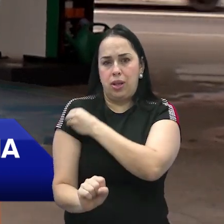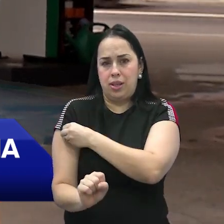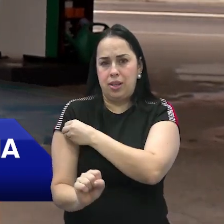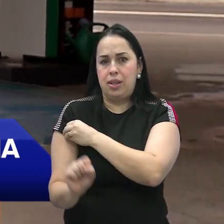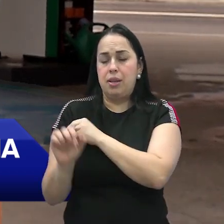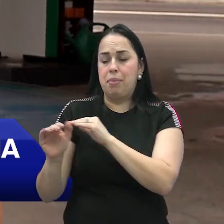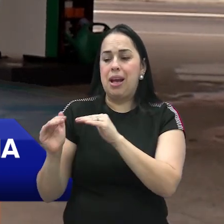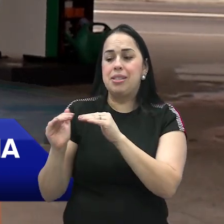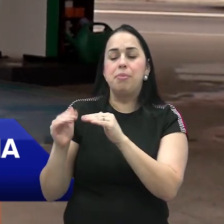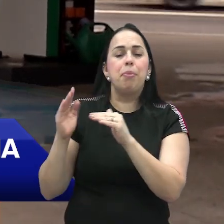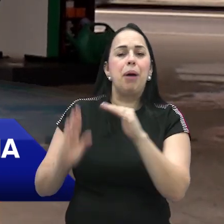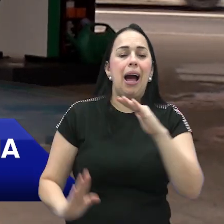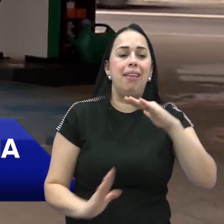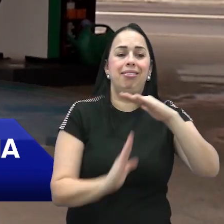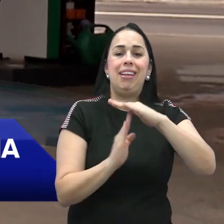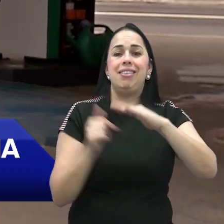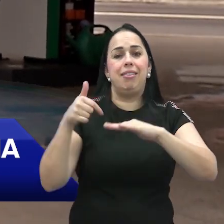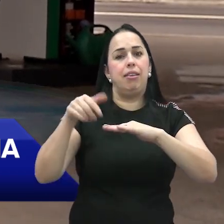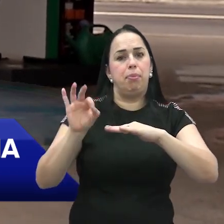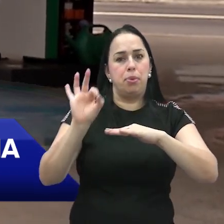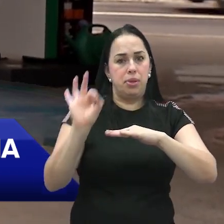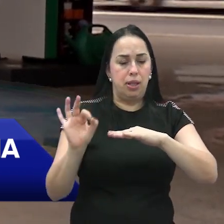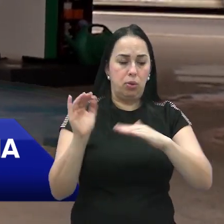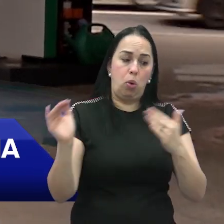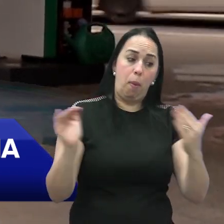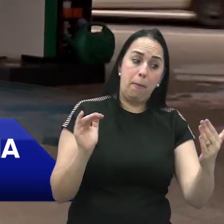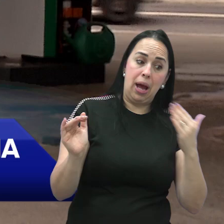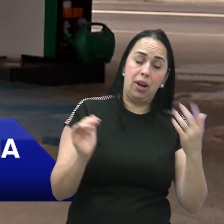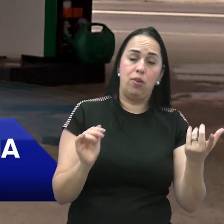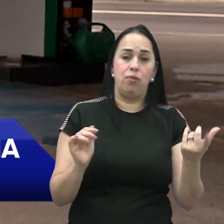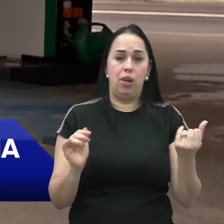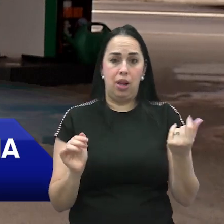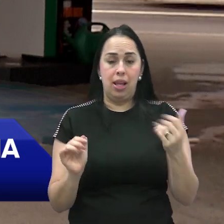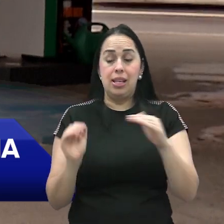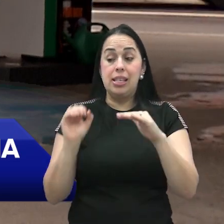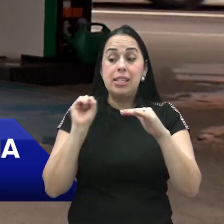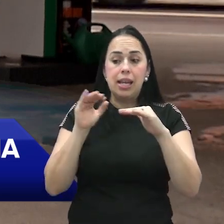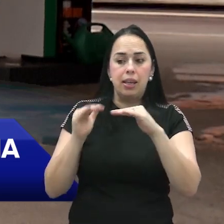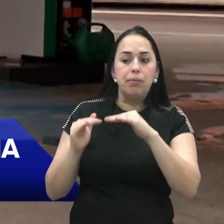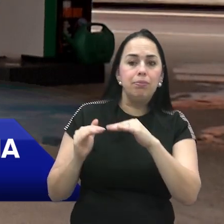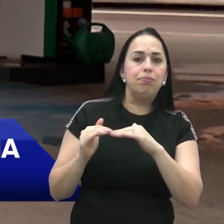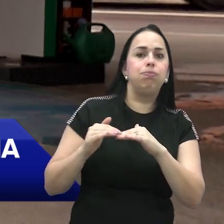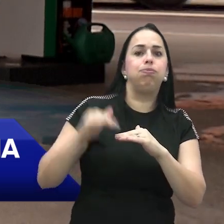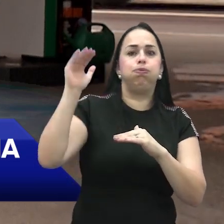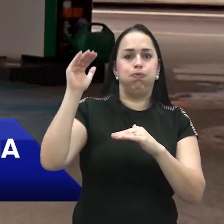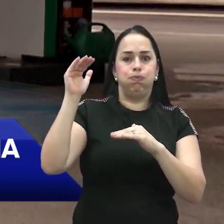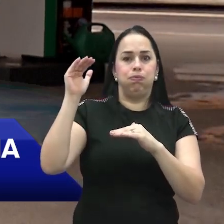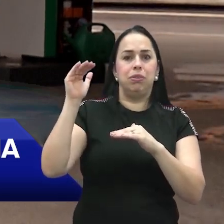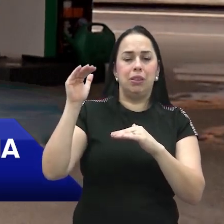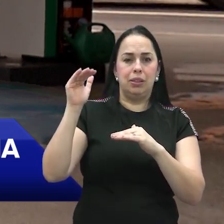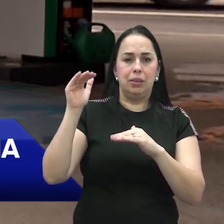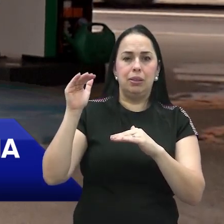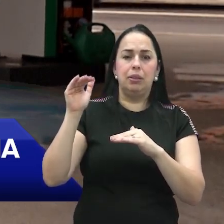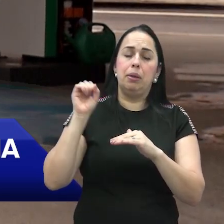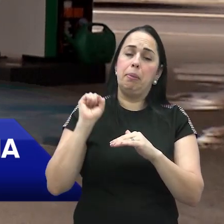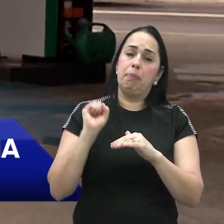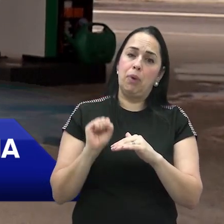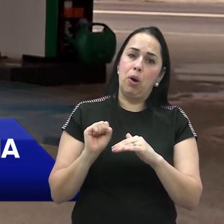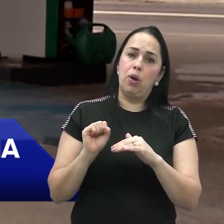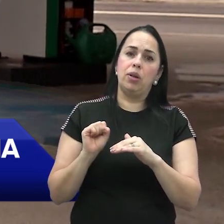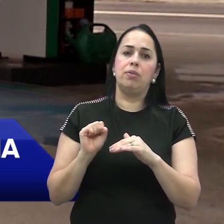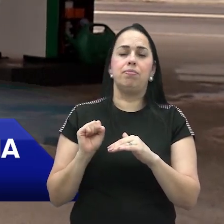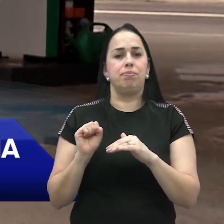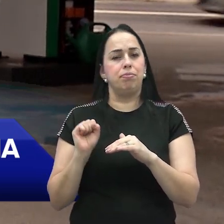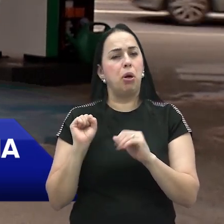álcool se ele não ultrapassar 70% do valor da gasolina. Com o aumento do percentual do álcool na mistura, pode ser